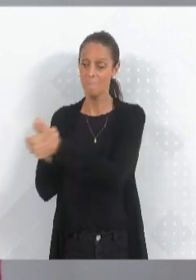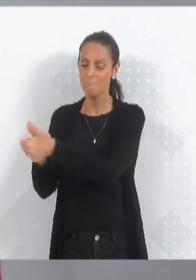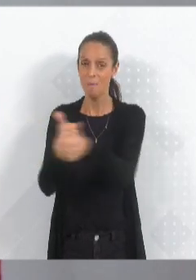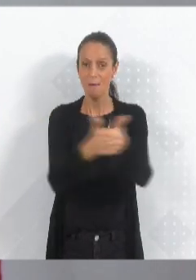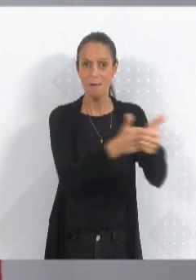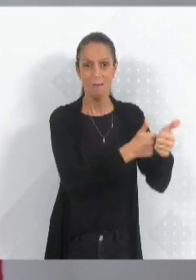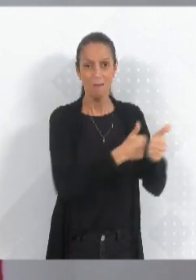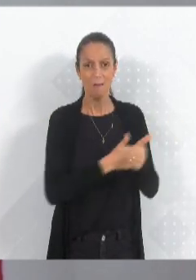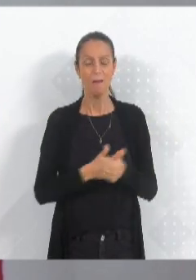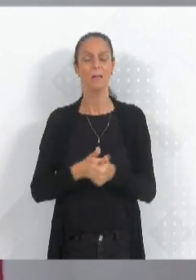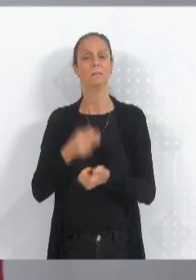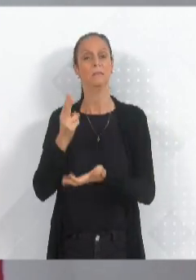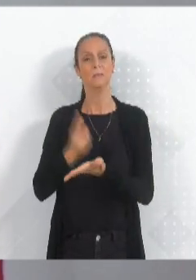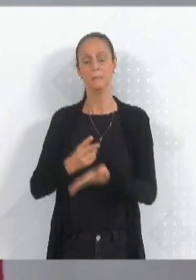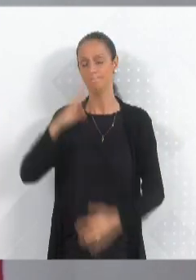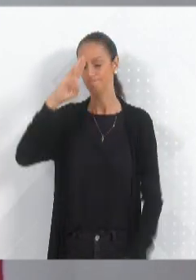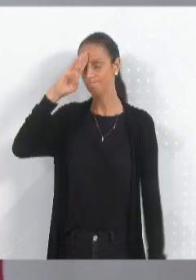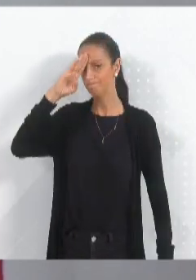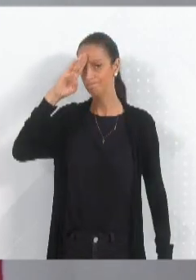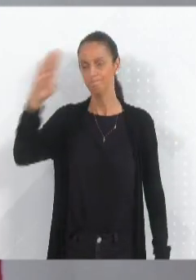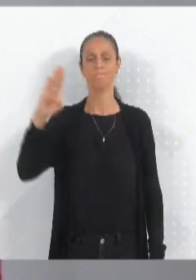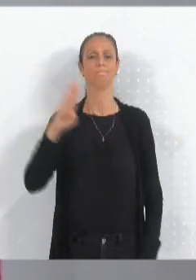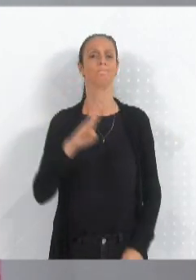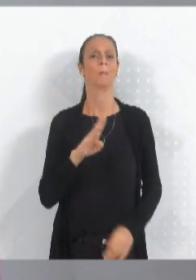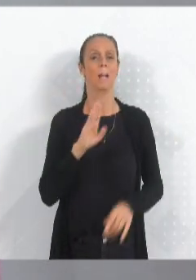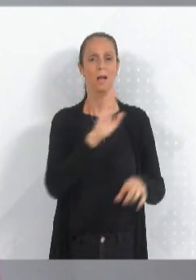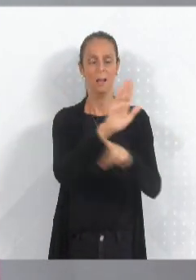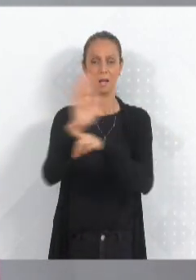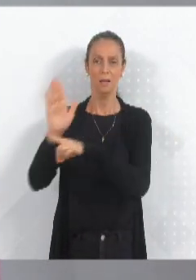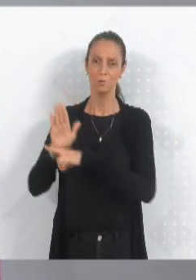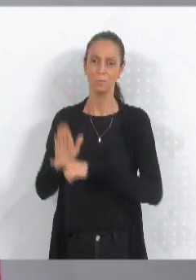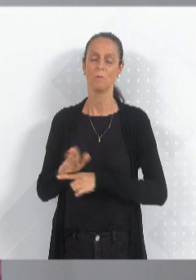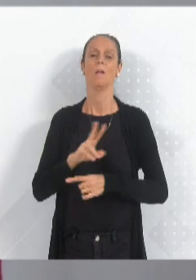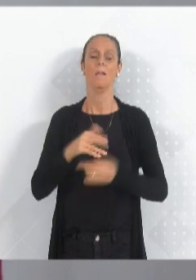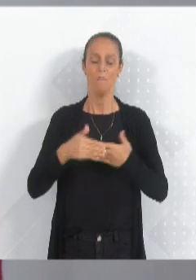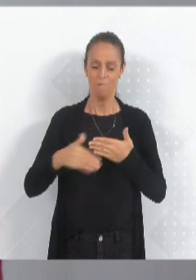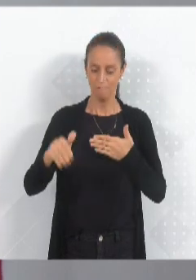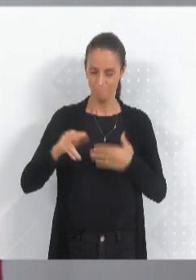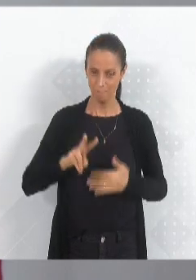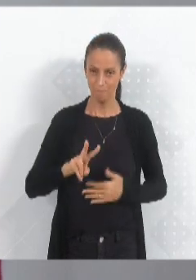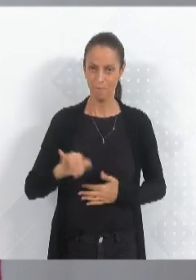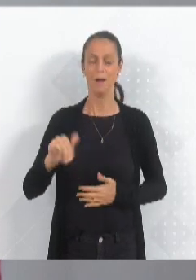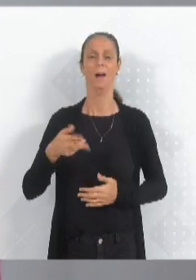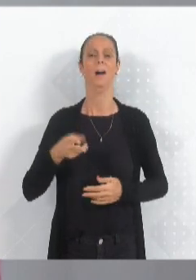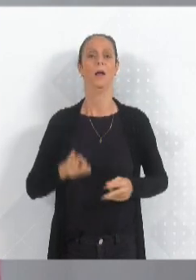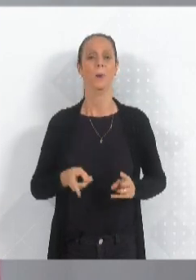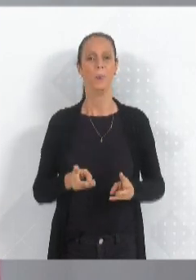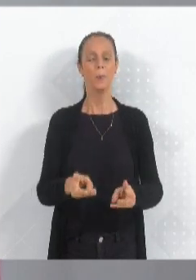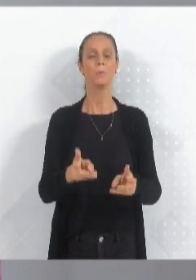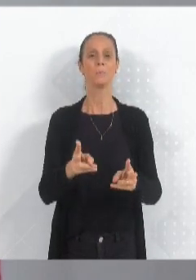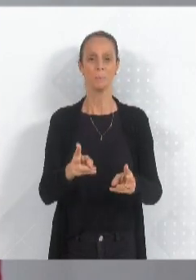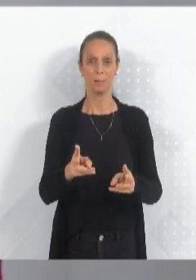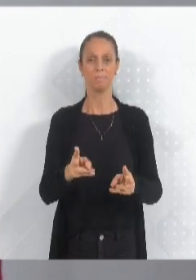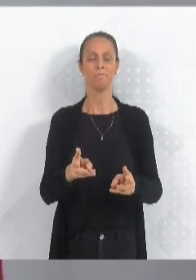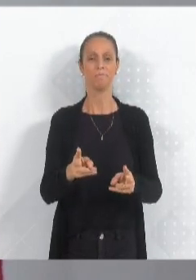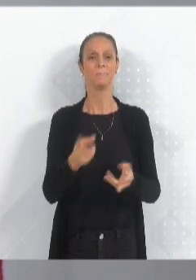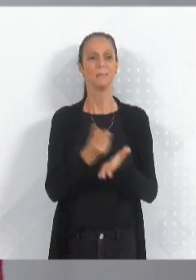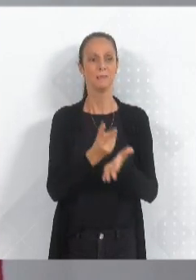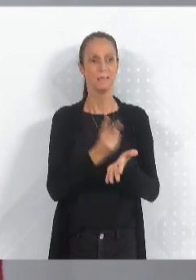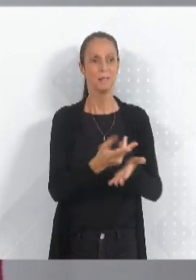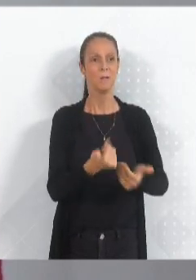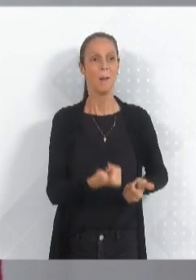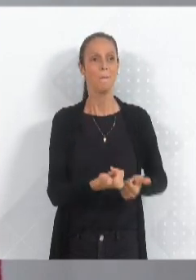ele se mostrou presente se mostrará da mesma forma tentando levando o apoio